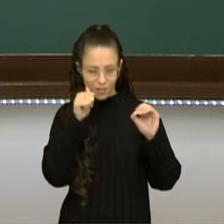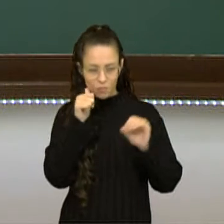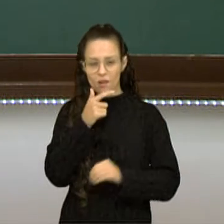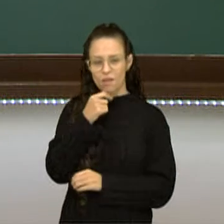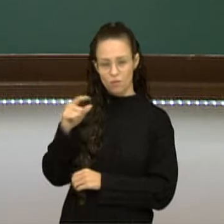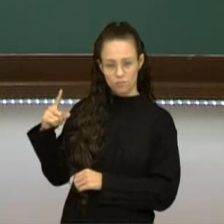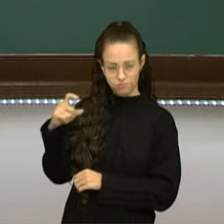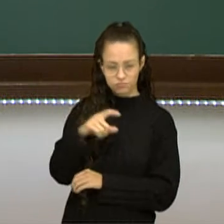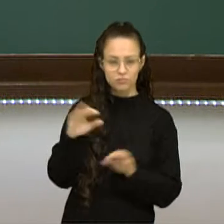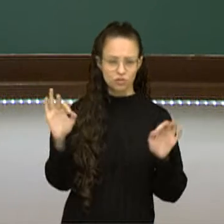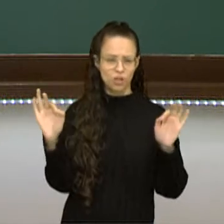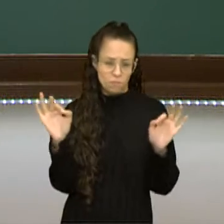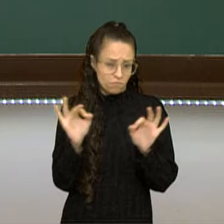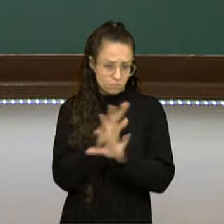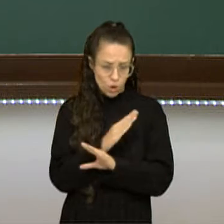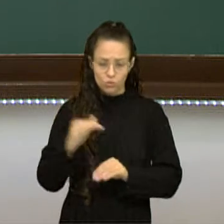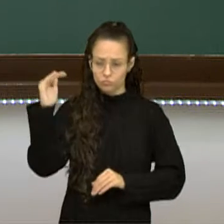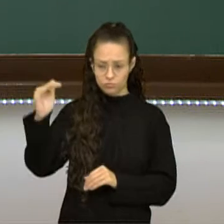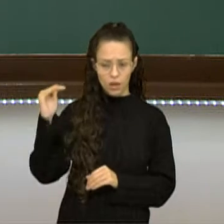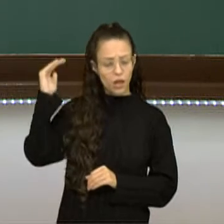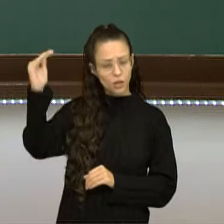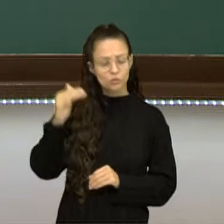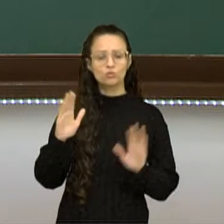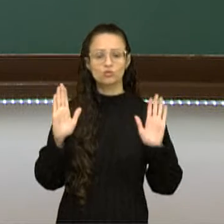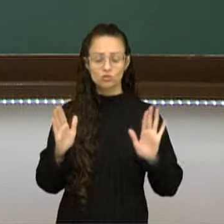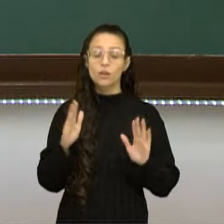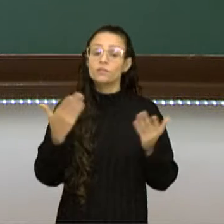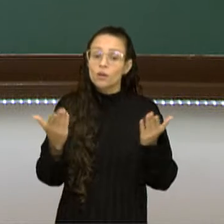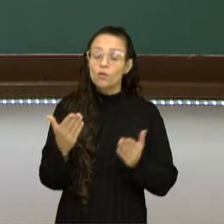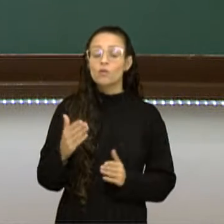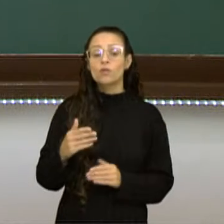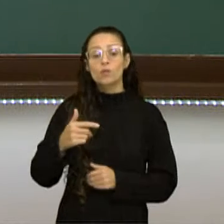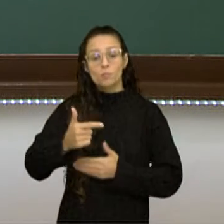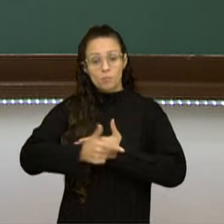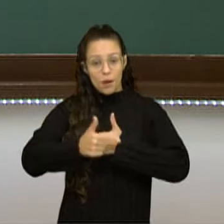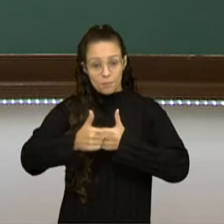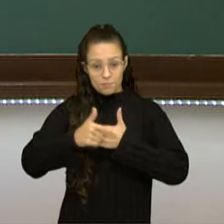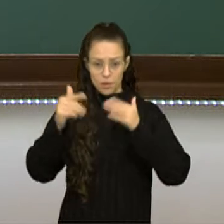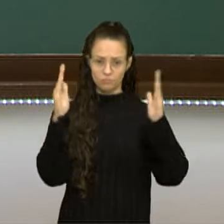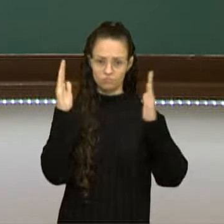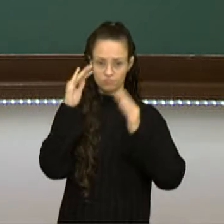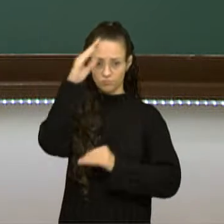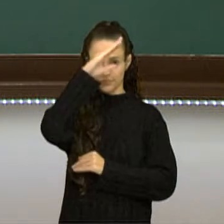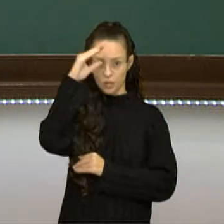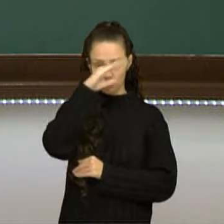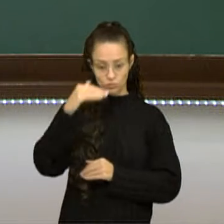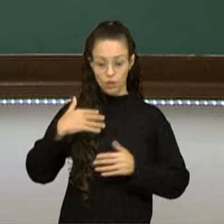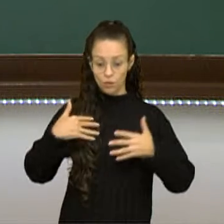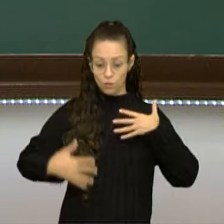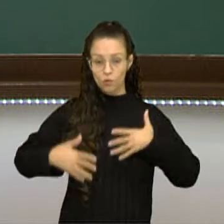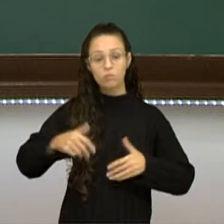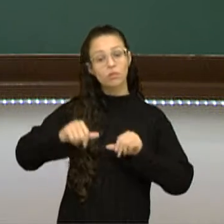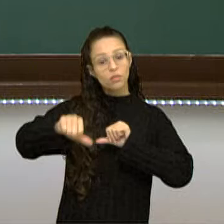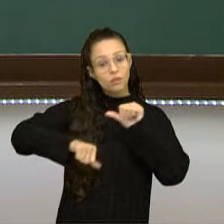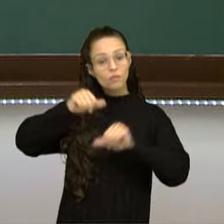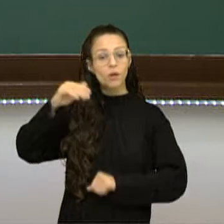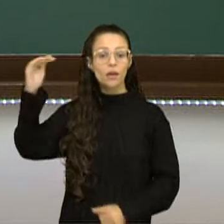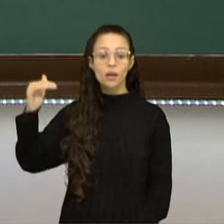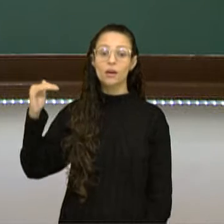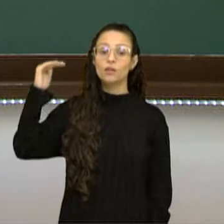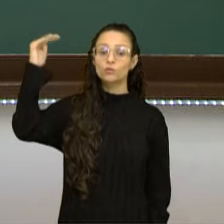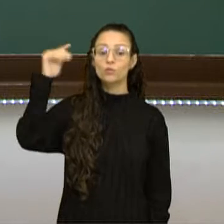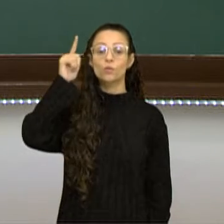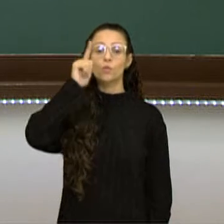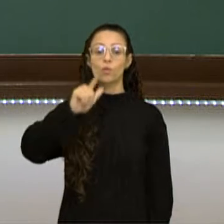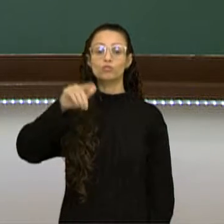da adolescência é transformar o corpo daquela pessoa em adulto para que ela atinja a